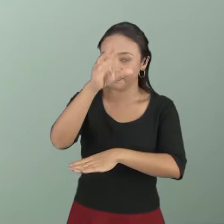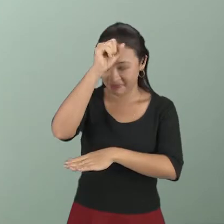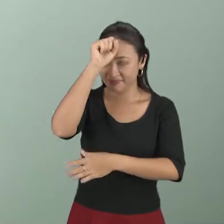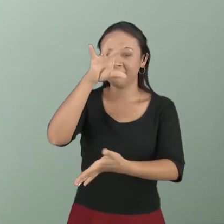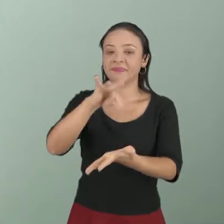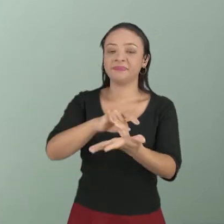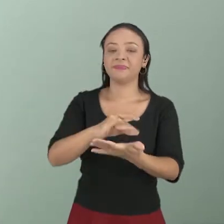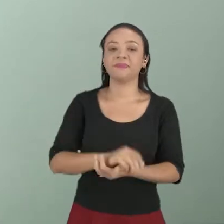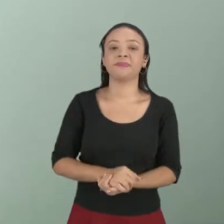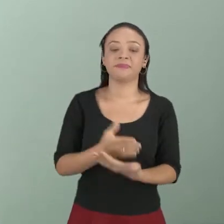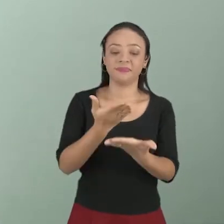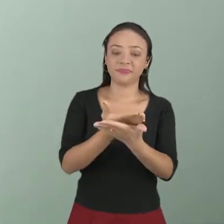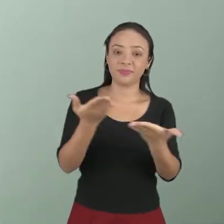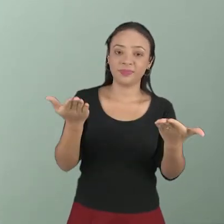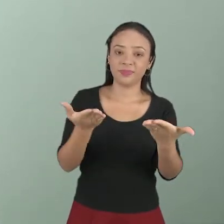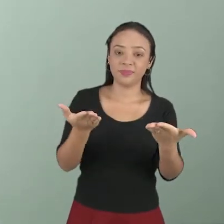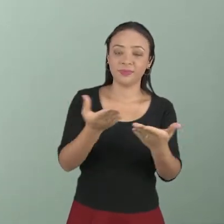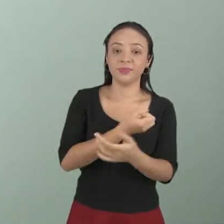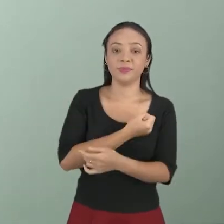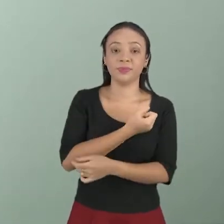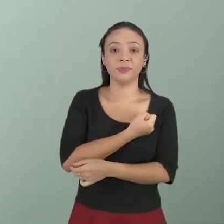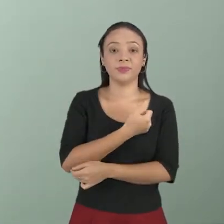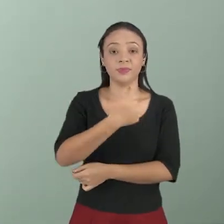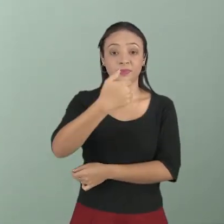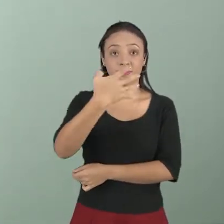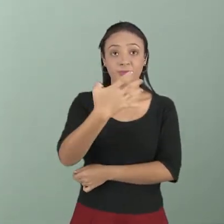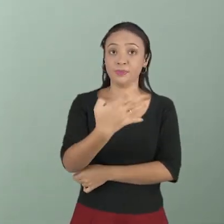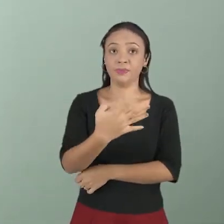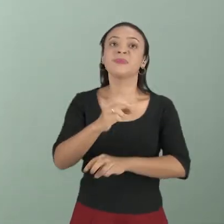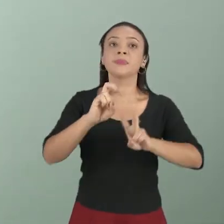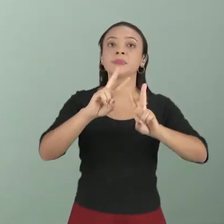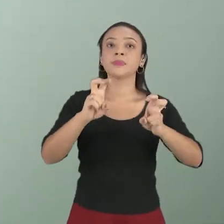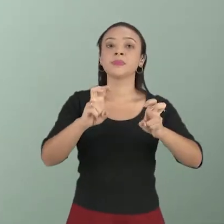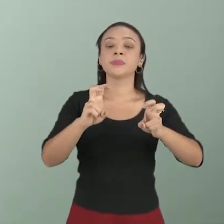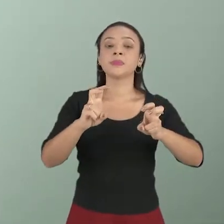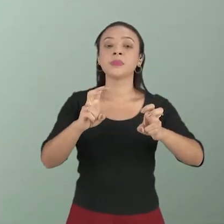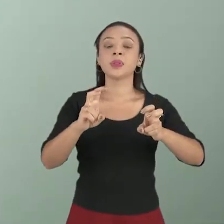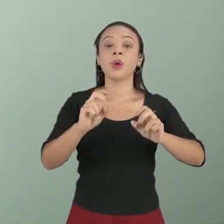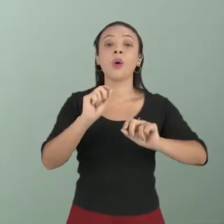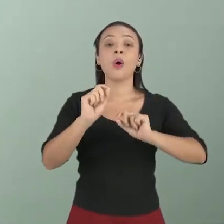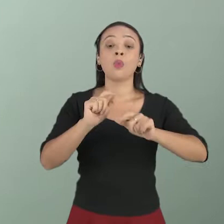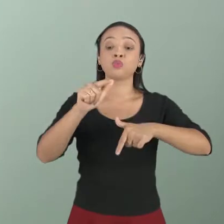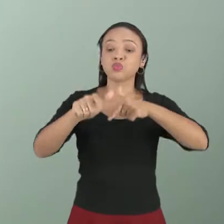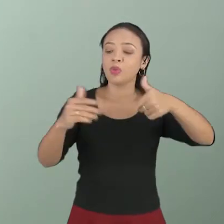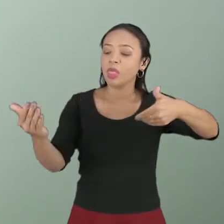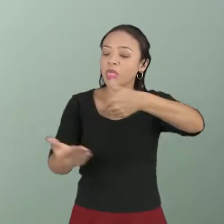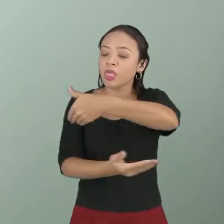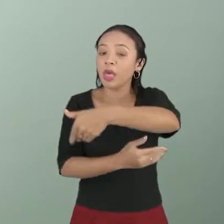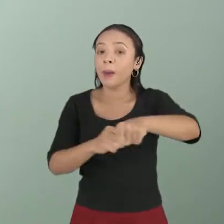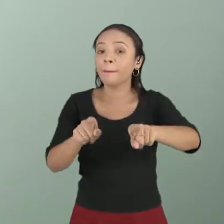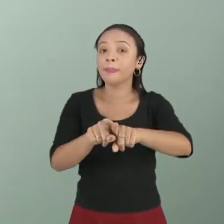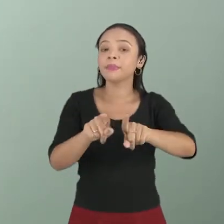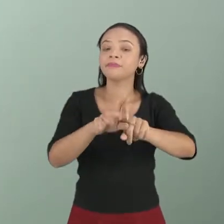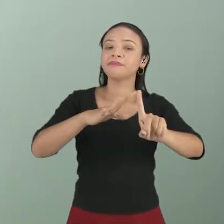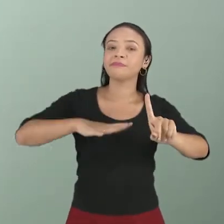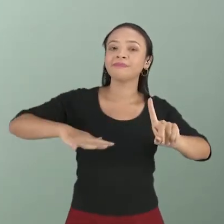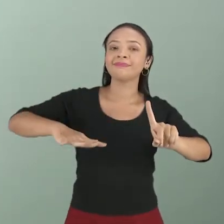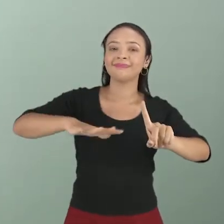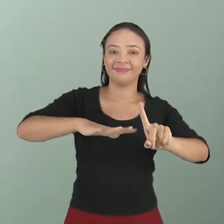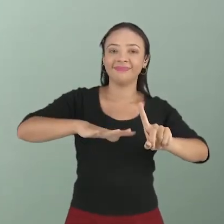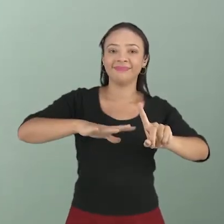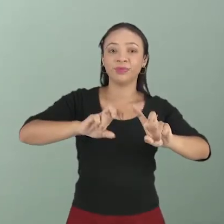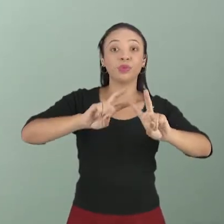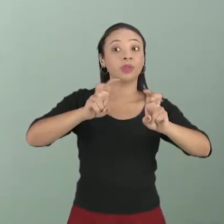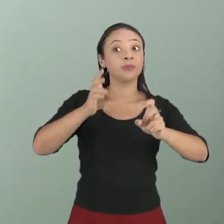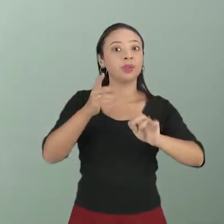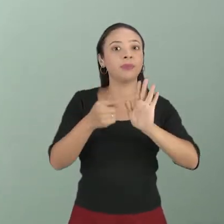A nossa aula de hoje é a aula 14 e nós vamos falar sobre as relações de trabalho e a sociedade. Ou seja, o tema